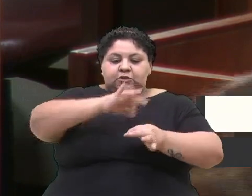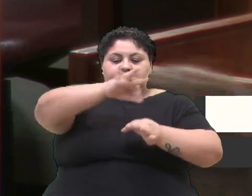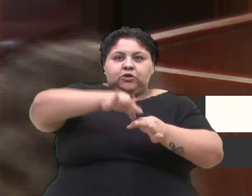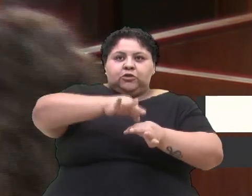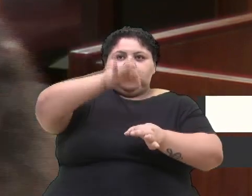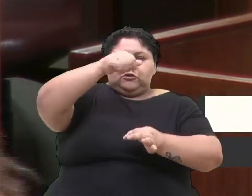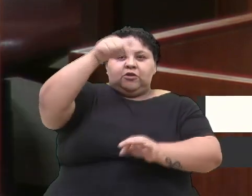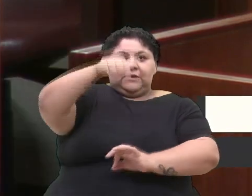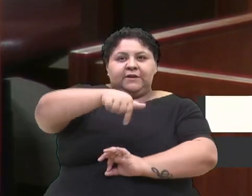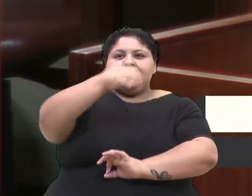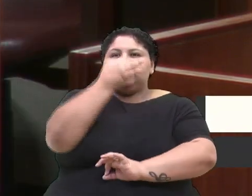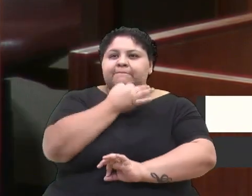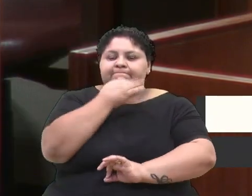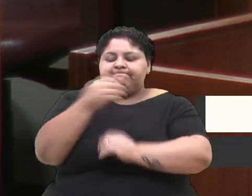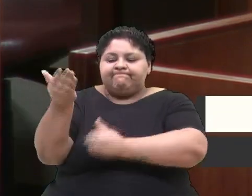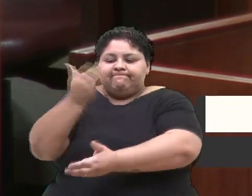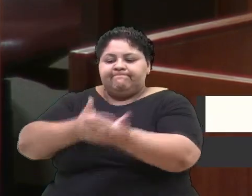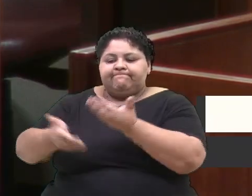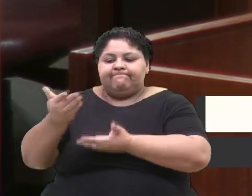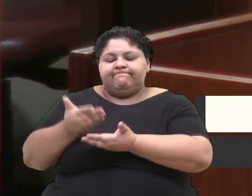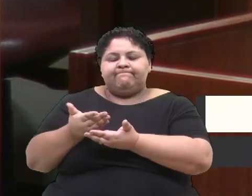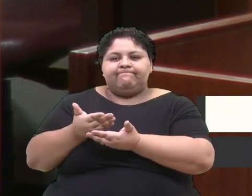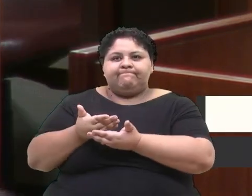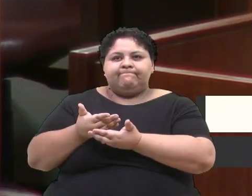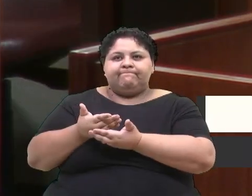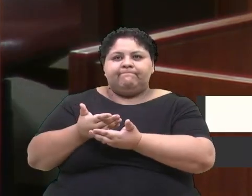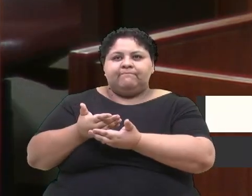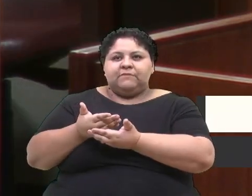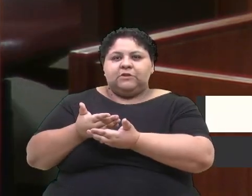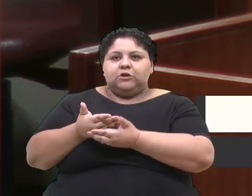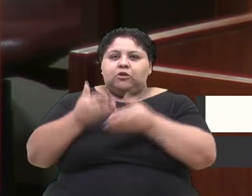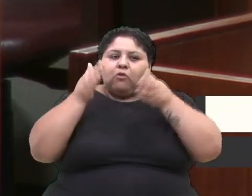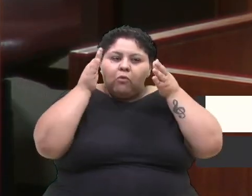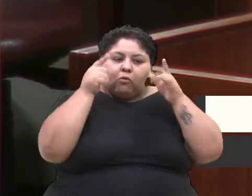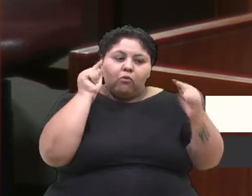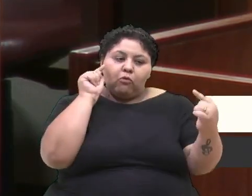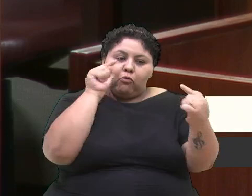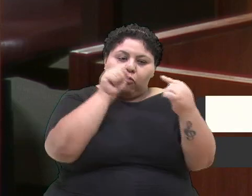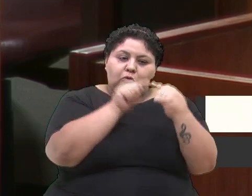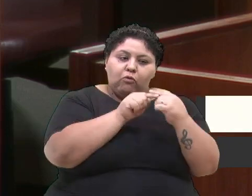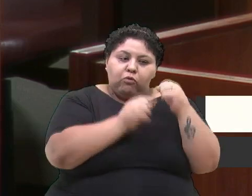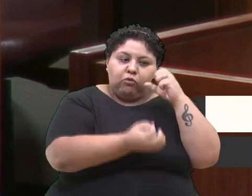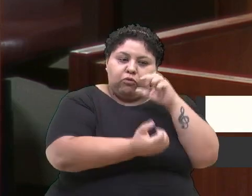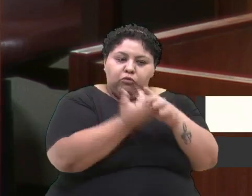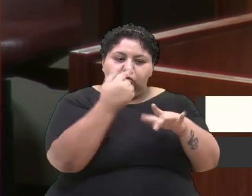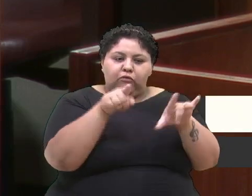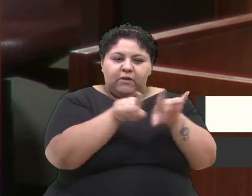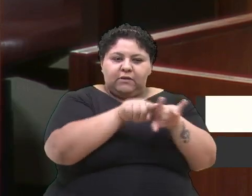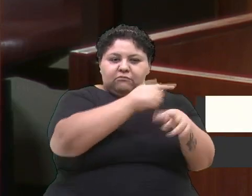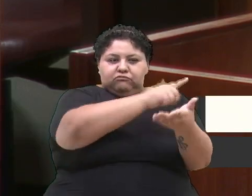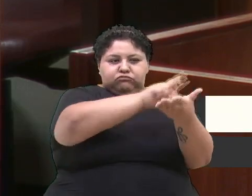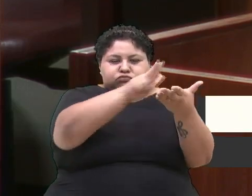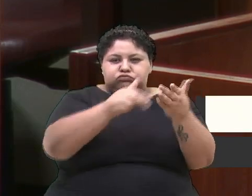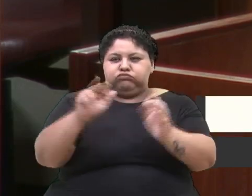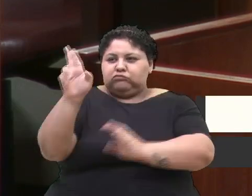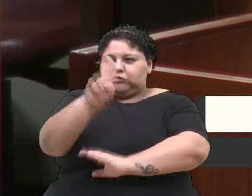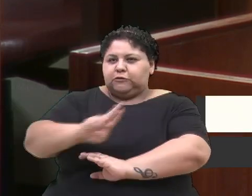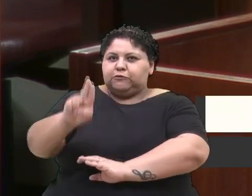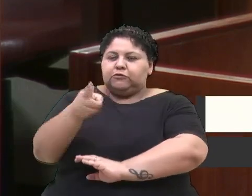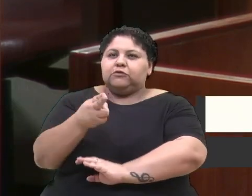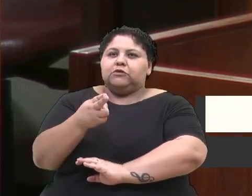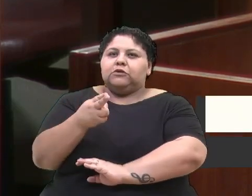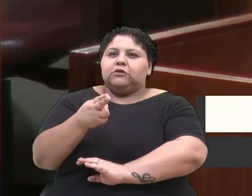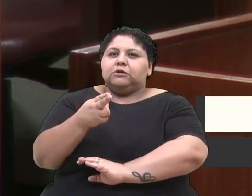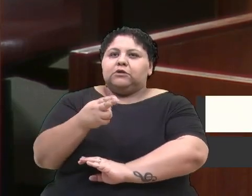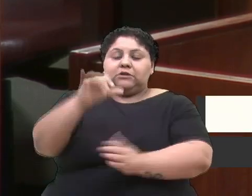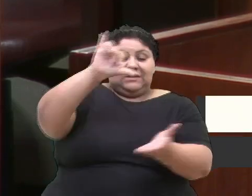Anônima, atendendo às expectativas dos produtores e demais usuários e beneficiários da